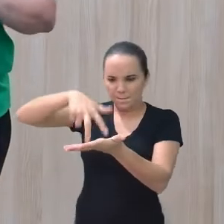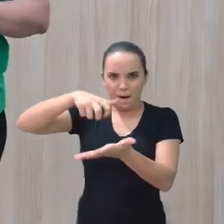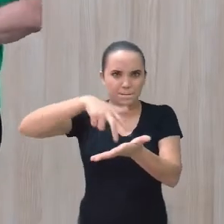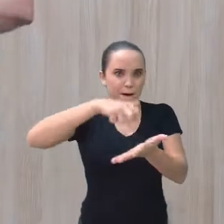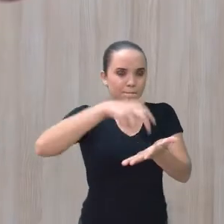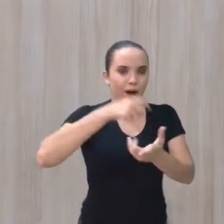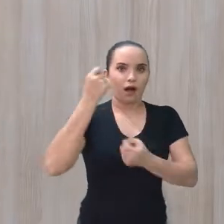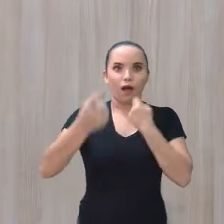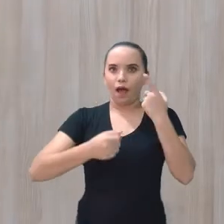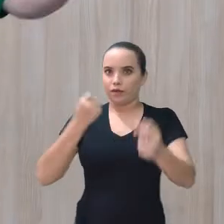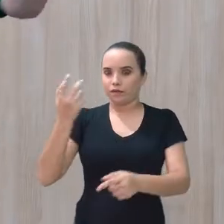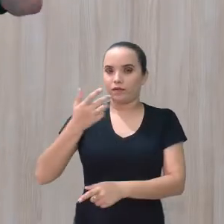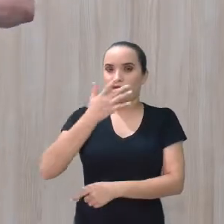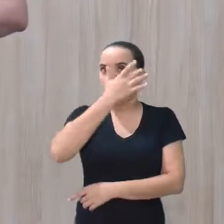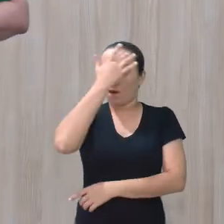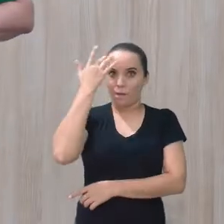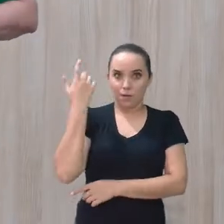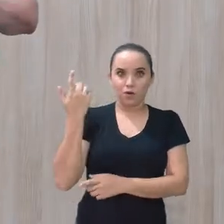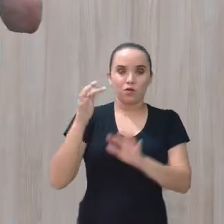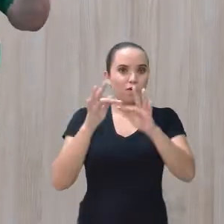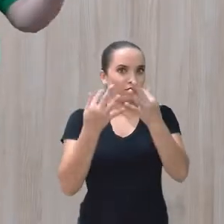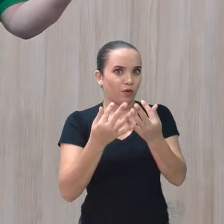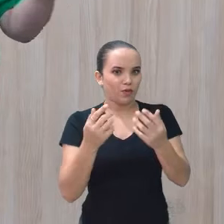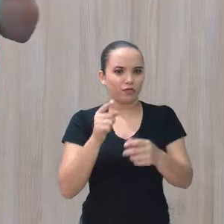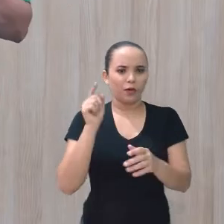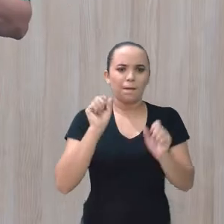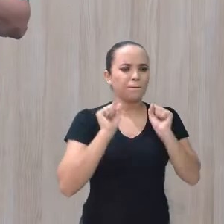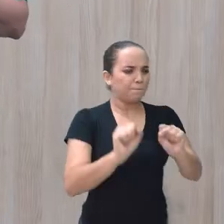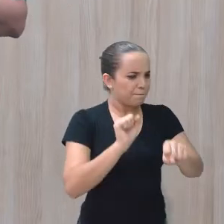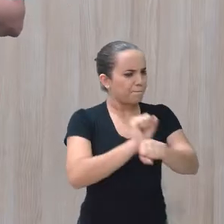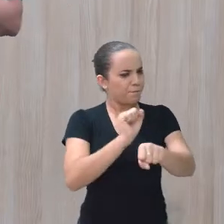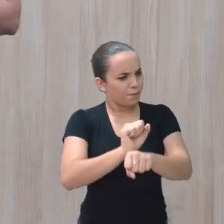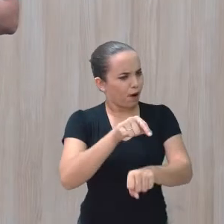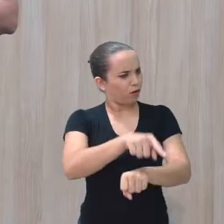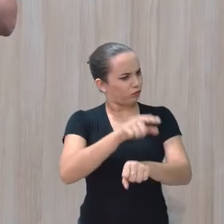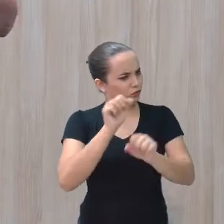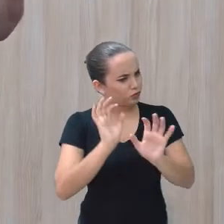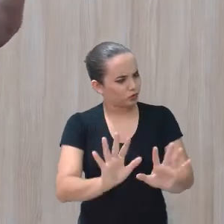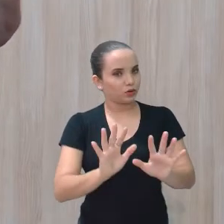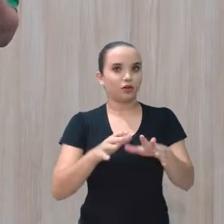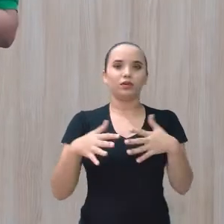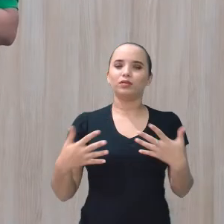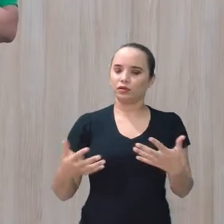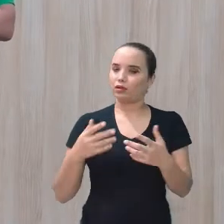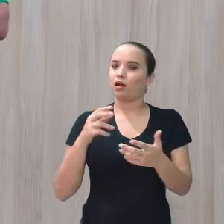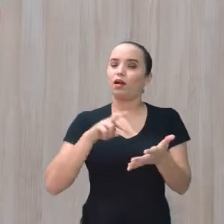Está aqui, daqui a pouco quer estar em outro lugar. Alguém faz essa alusão